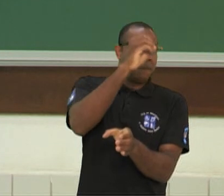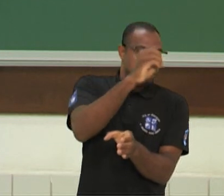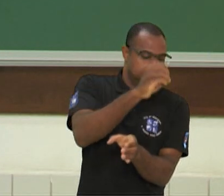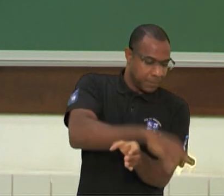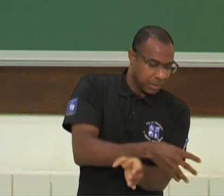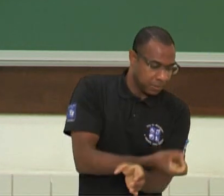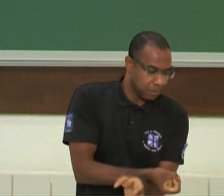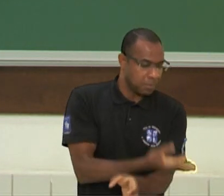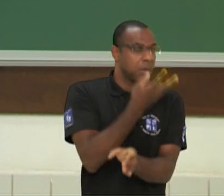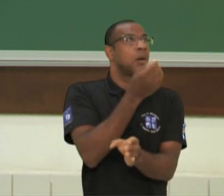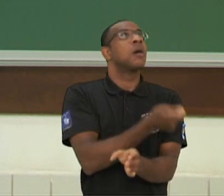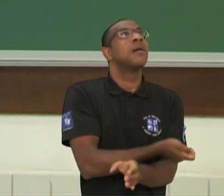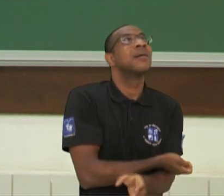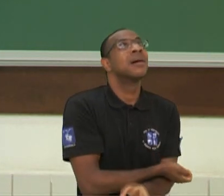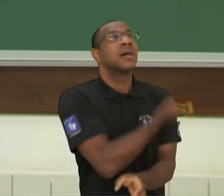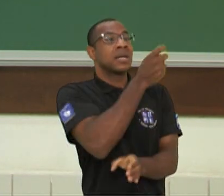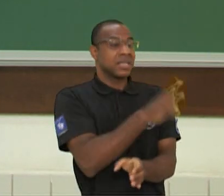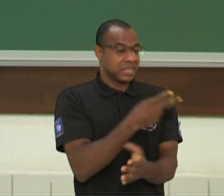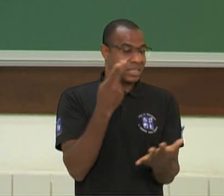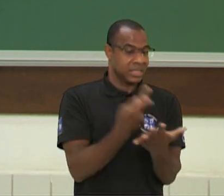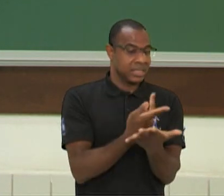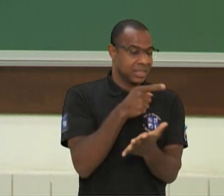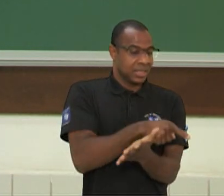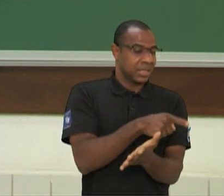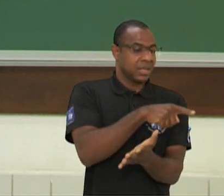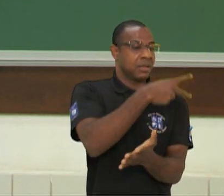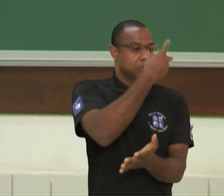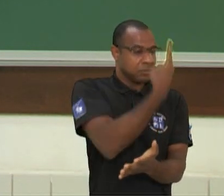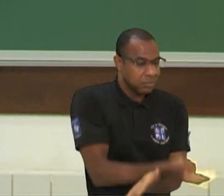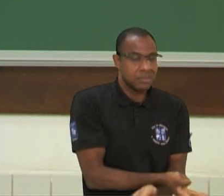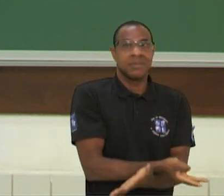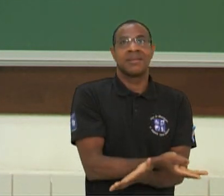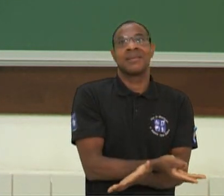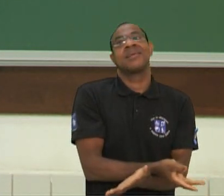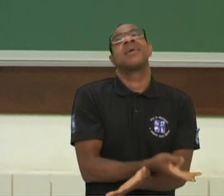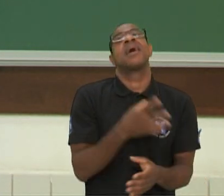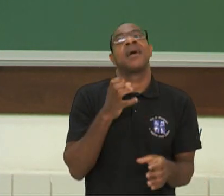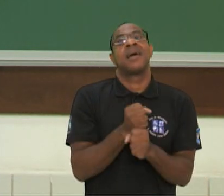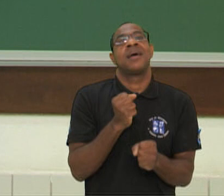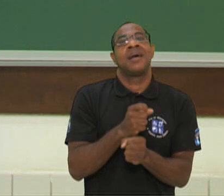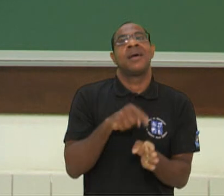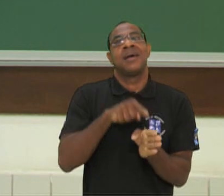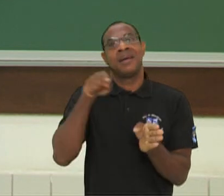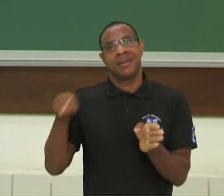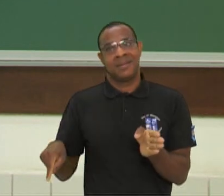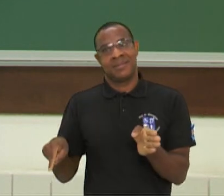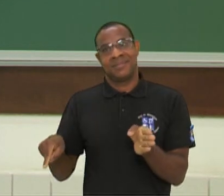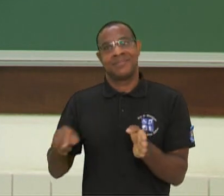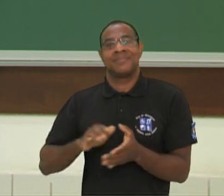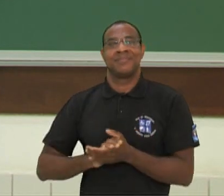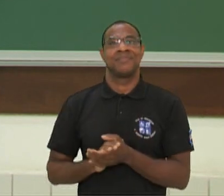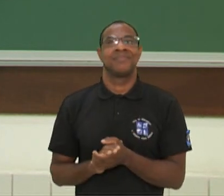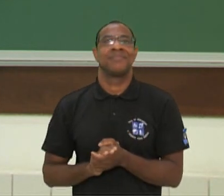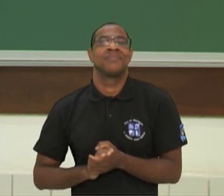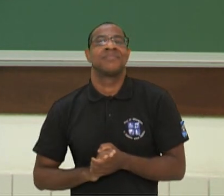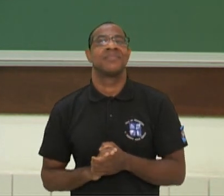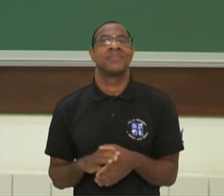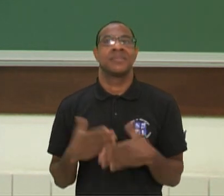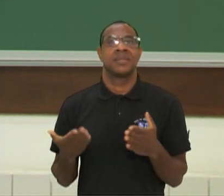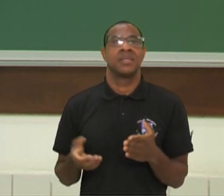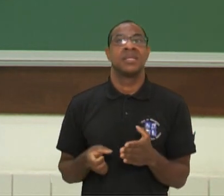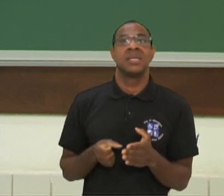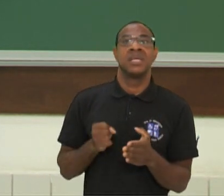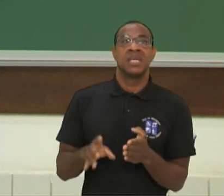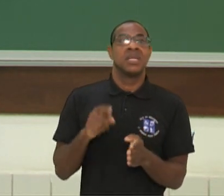tentar rebater. Caso ele não consiga, ou caso ele rebata essa bola e a bola venha para fora, o ponto é para mim. Caso eu rebata e a bola vá